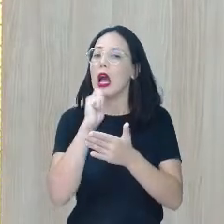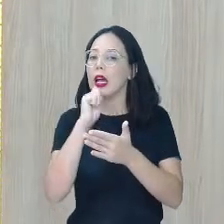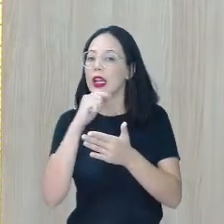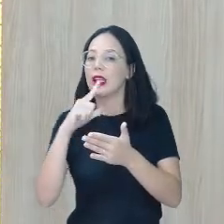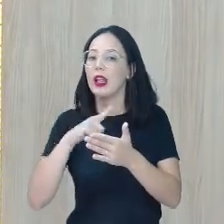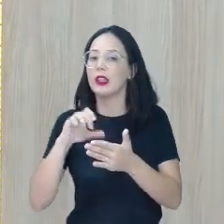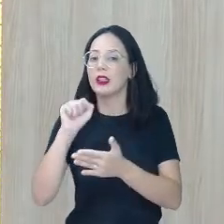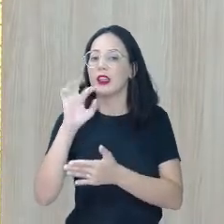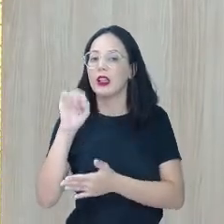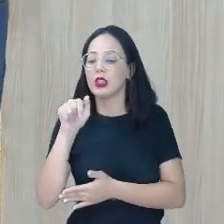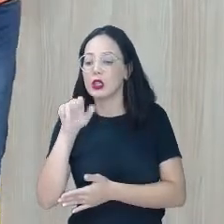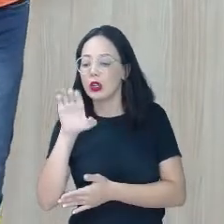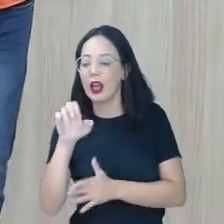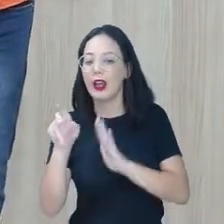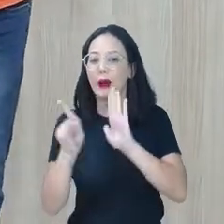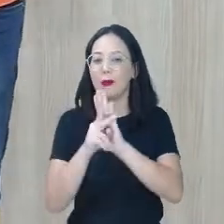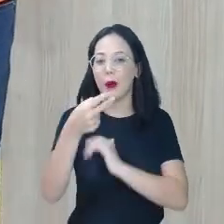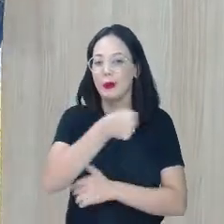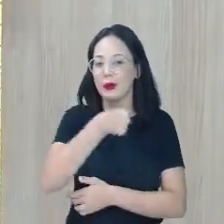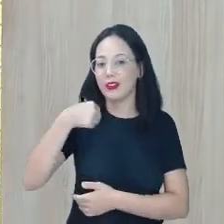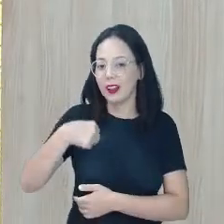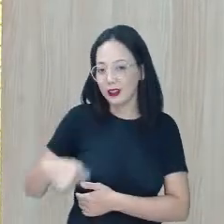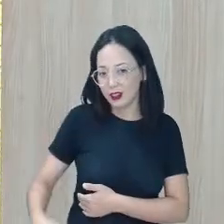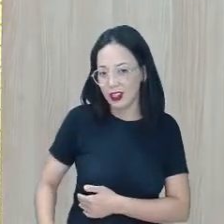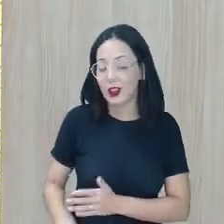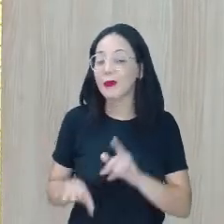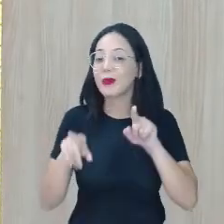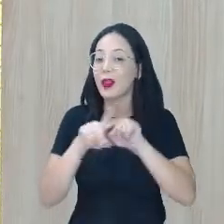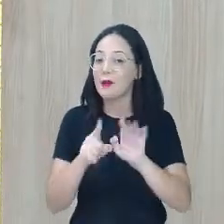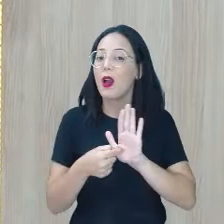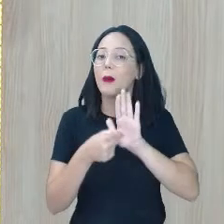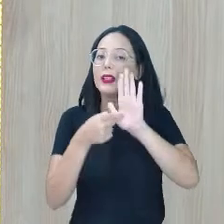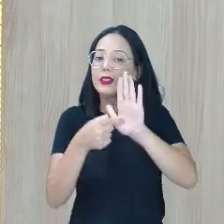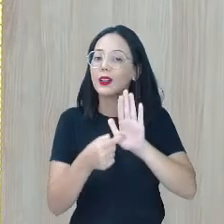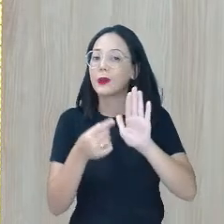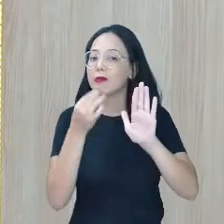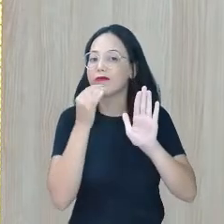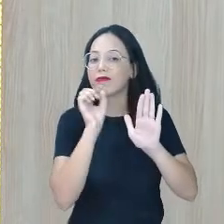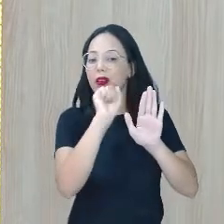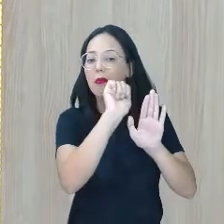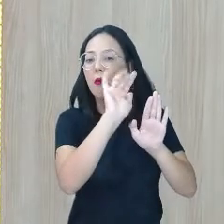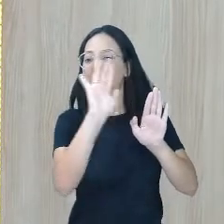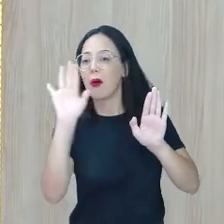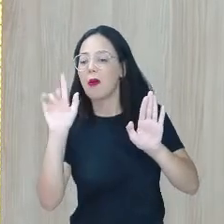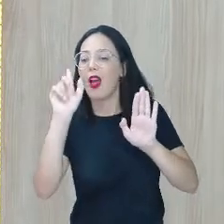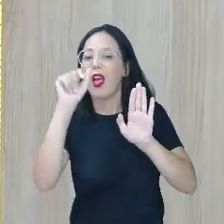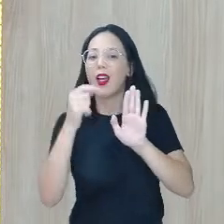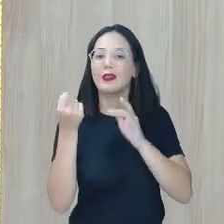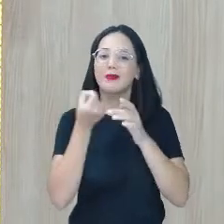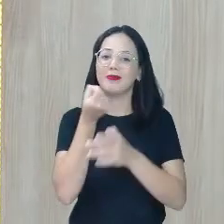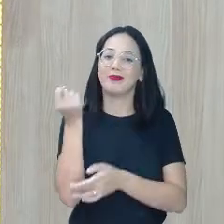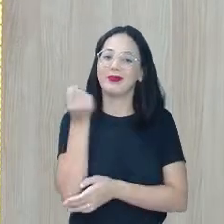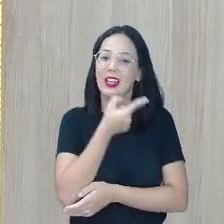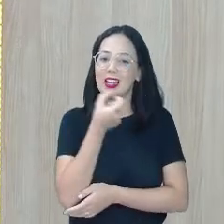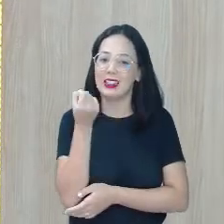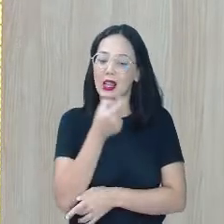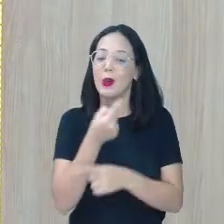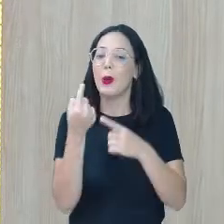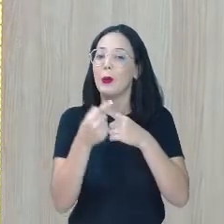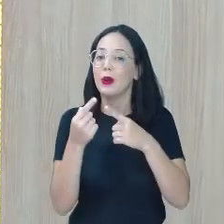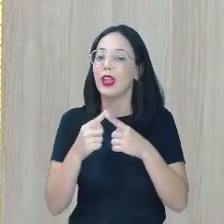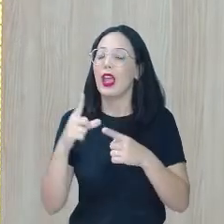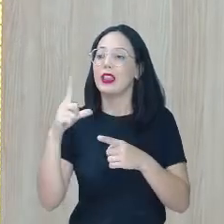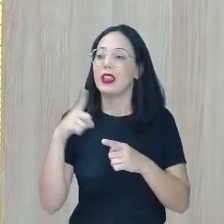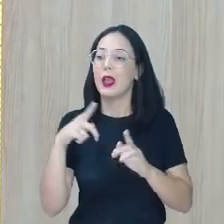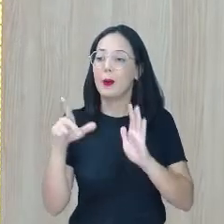né, chinês, e ela apresentando o alfabeto é engraçado, né, porque eles têm um